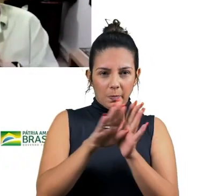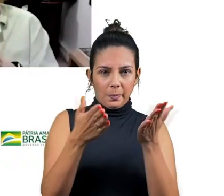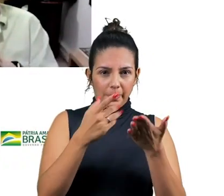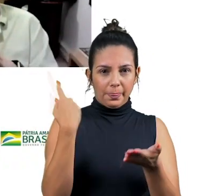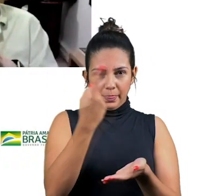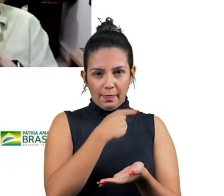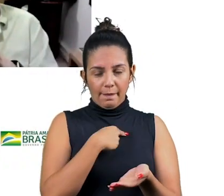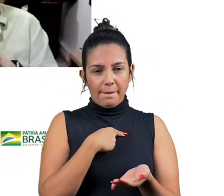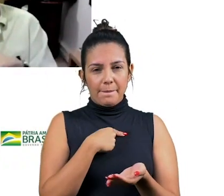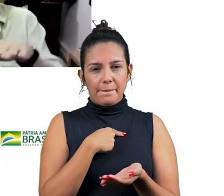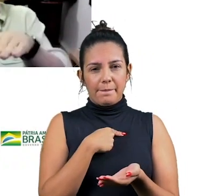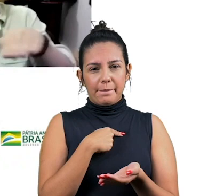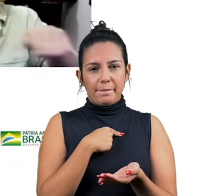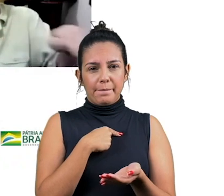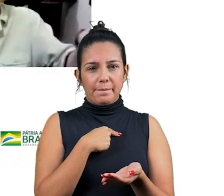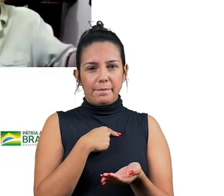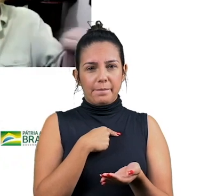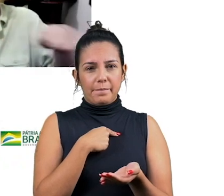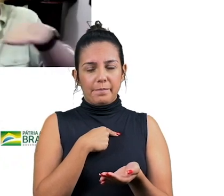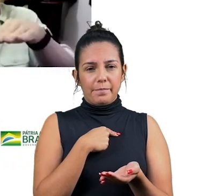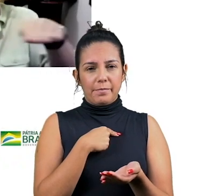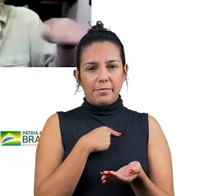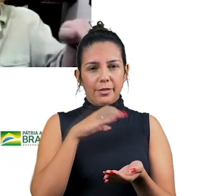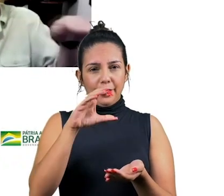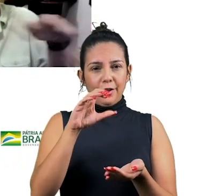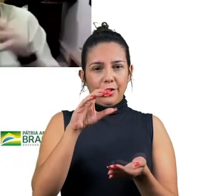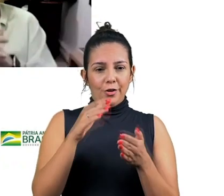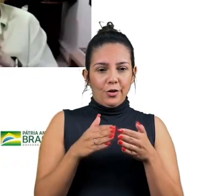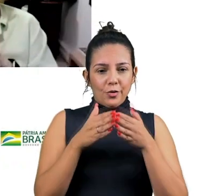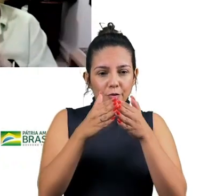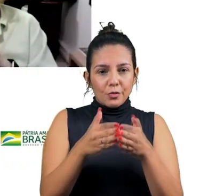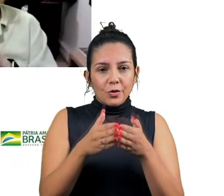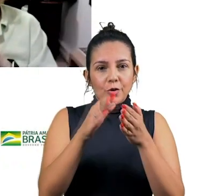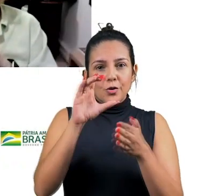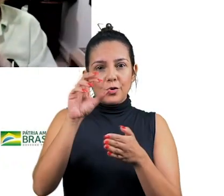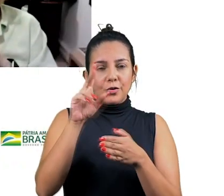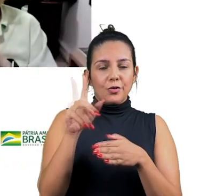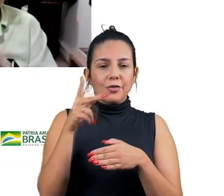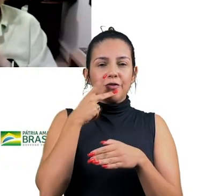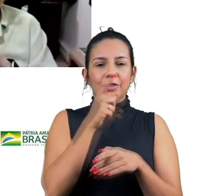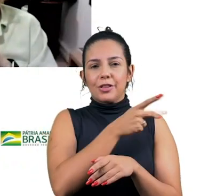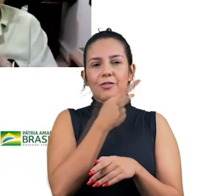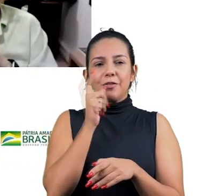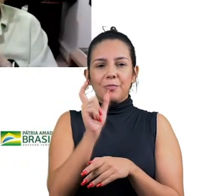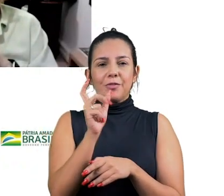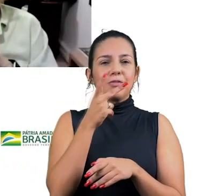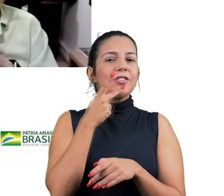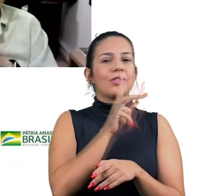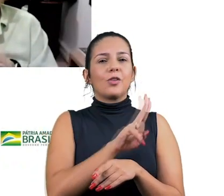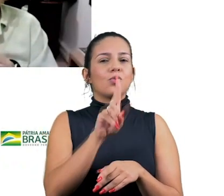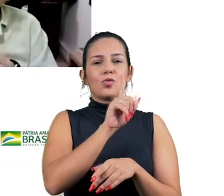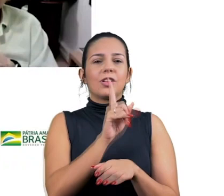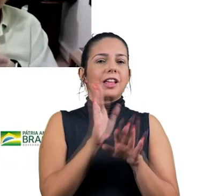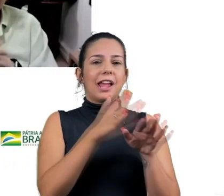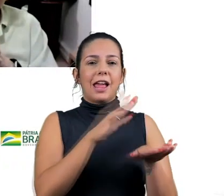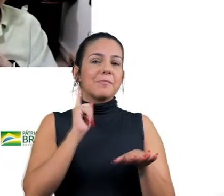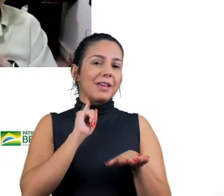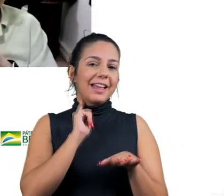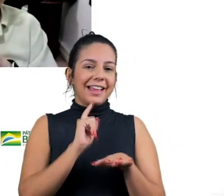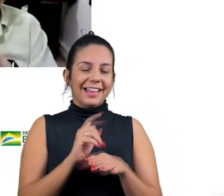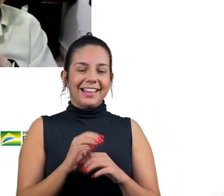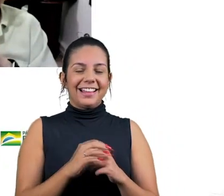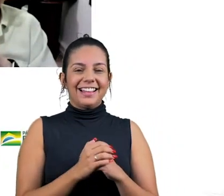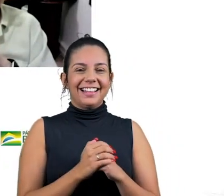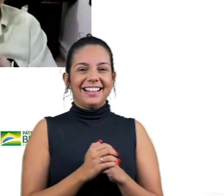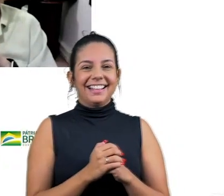estamos no modo de cruzeiro aqui, a velocidade e altitude. Essa palavra em Minas Gerais não se utiliza mais, né? Porque a velocidade do cruzeiro